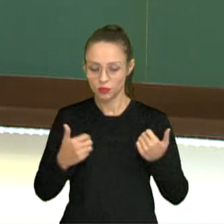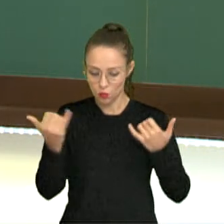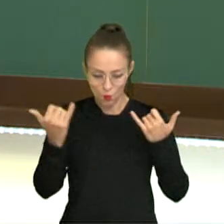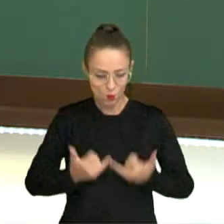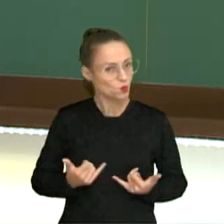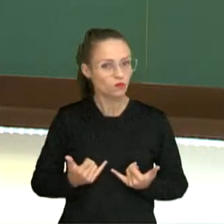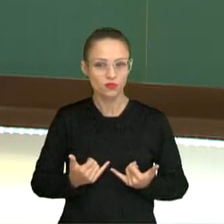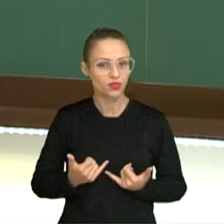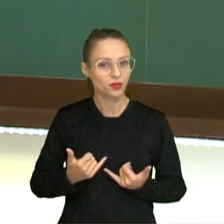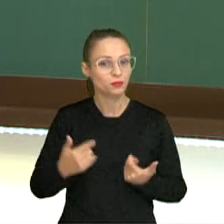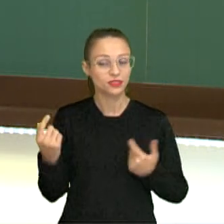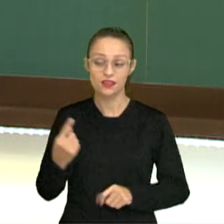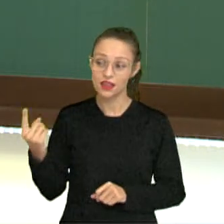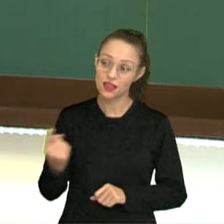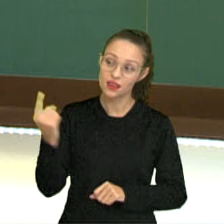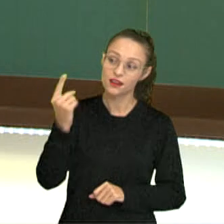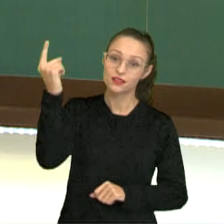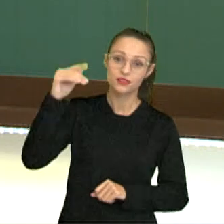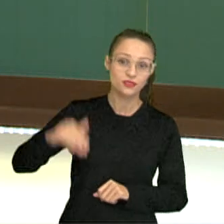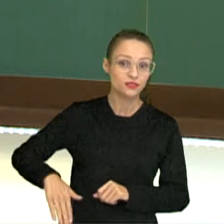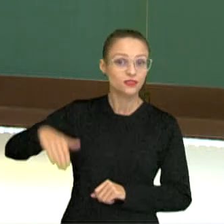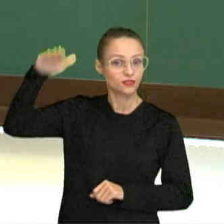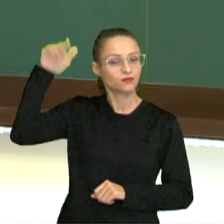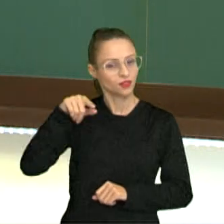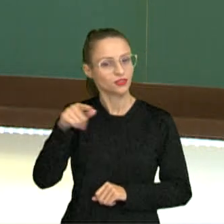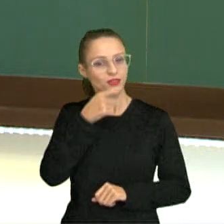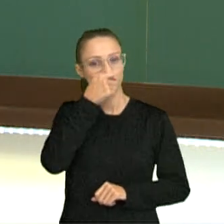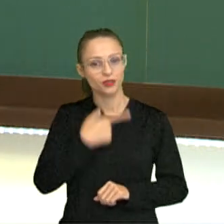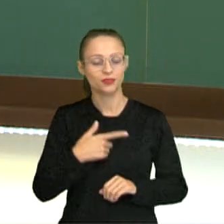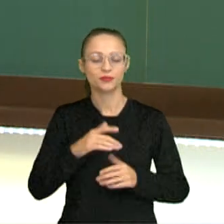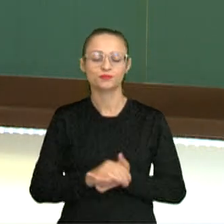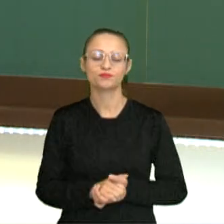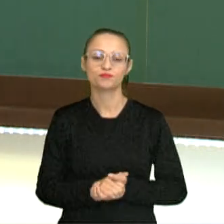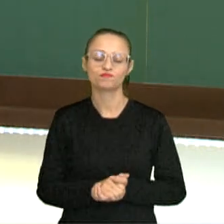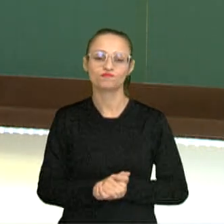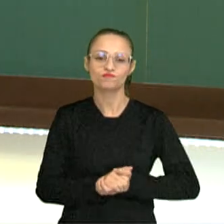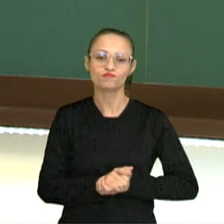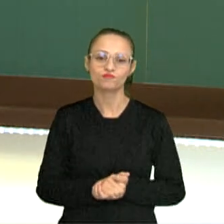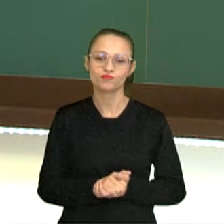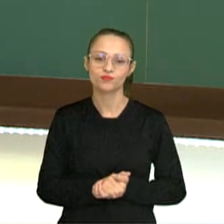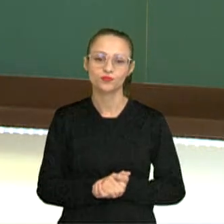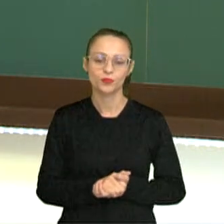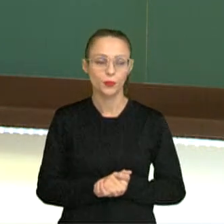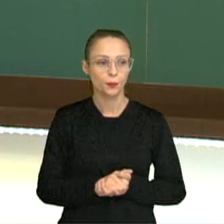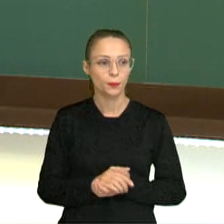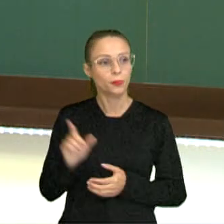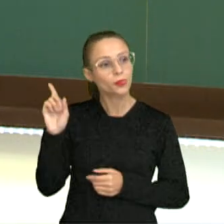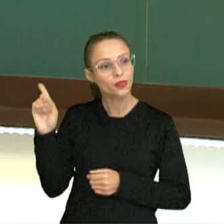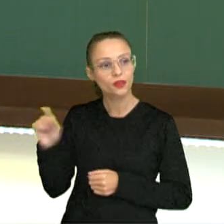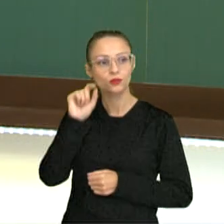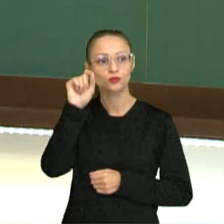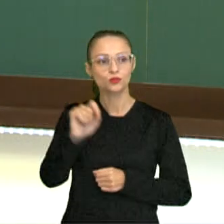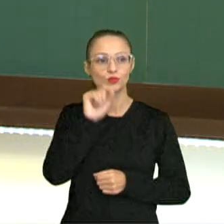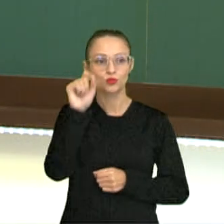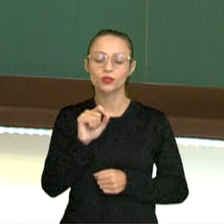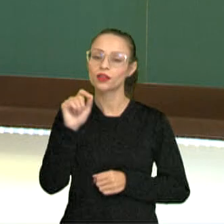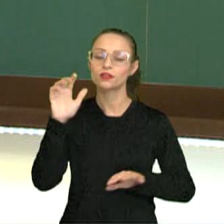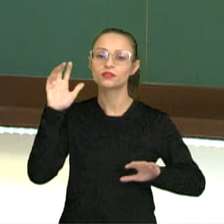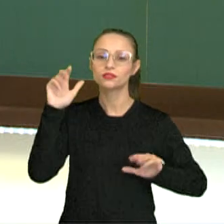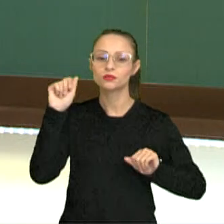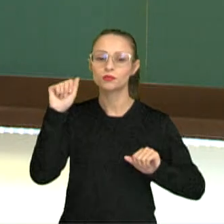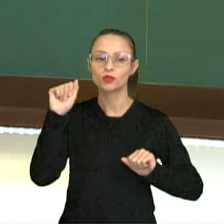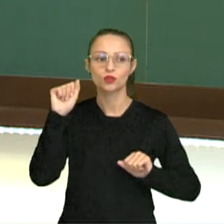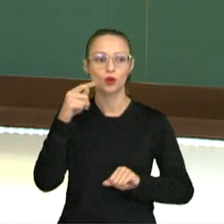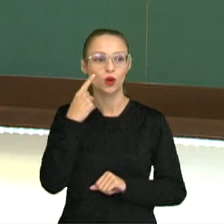emagrecer, ele tem que crescer, é essa a piada. Este é um chiste em espanhol, nós